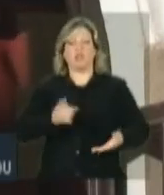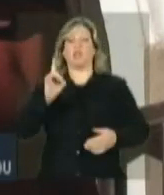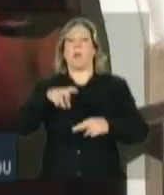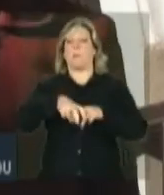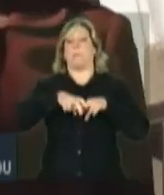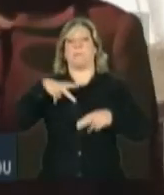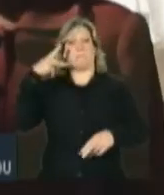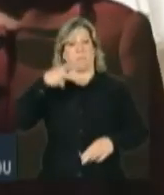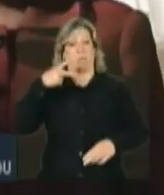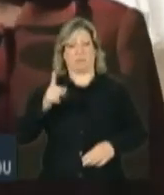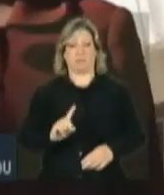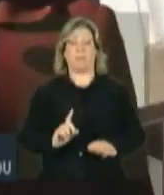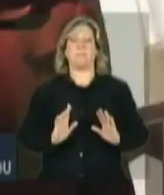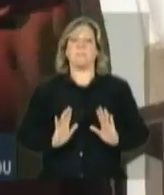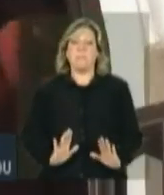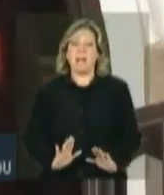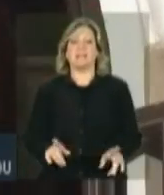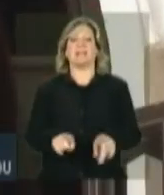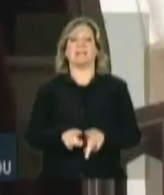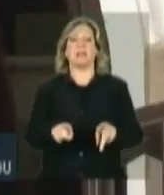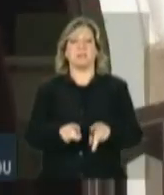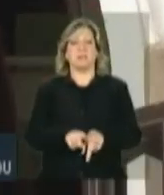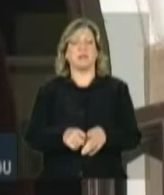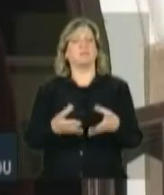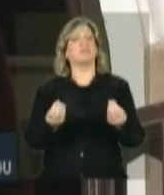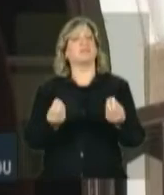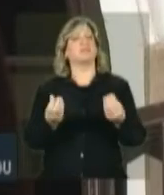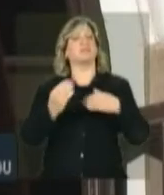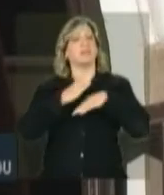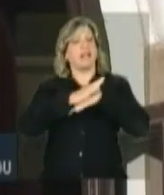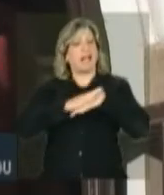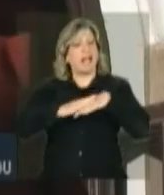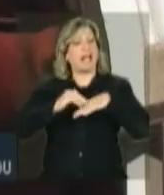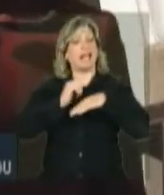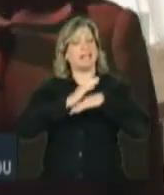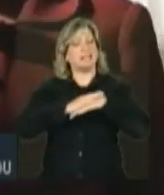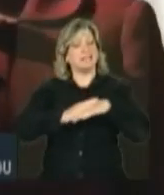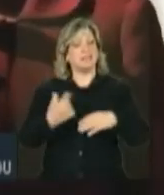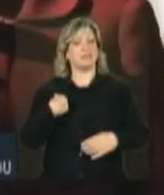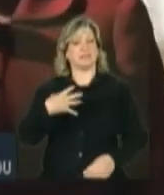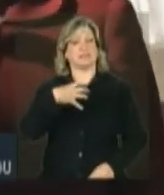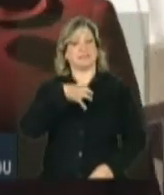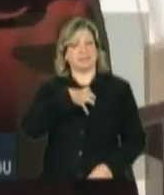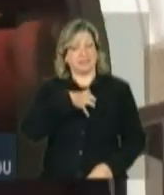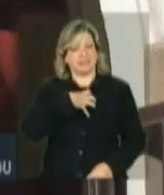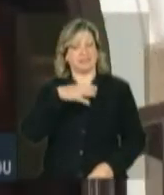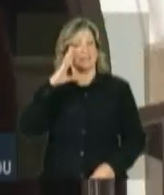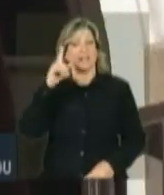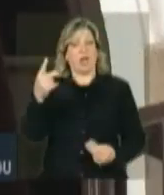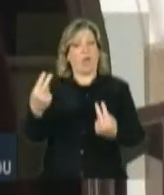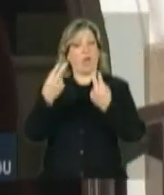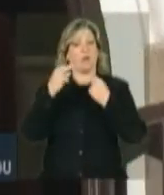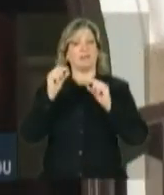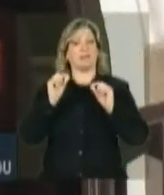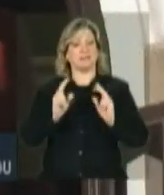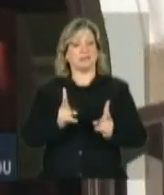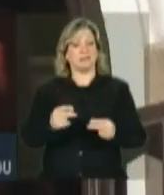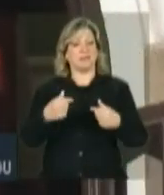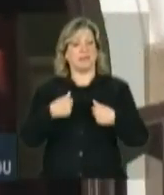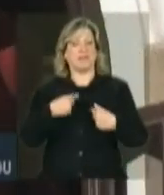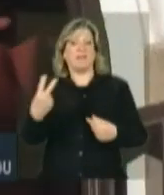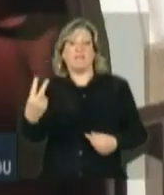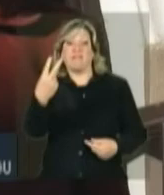também com grande carinho e olhando para mim sempre e